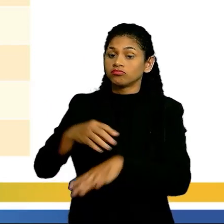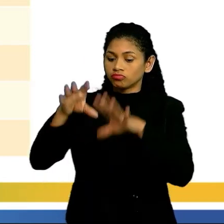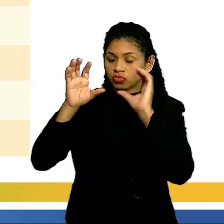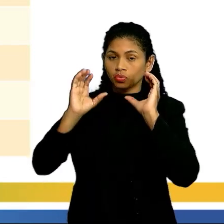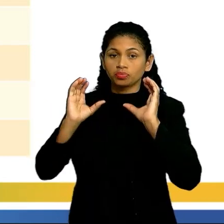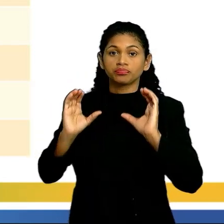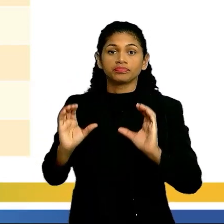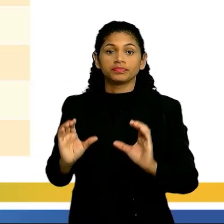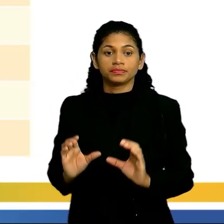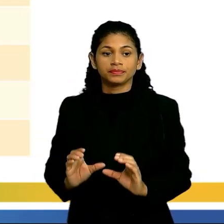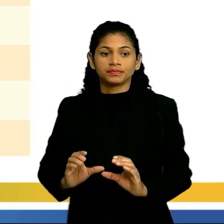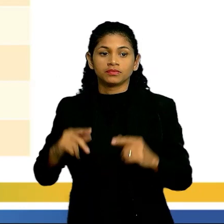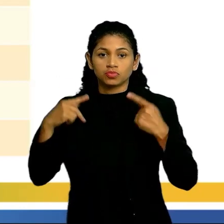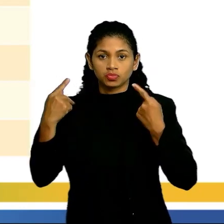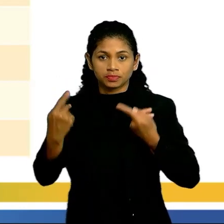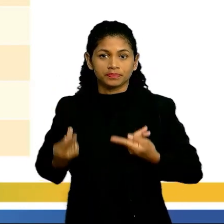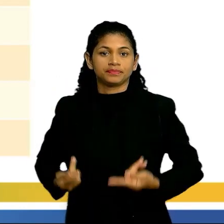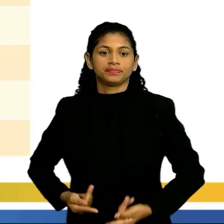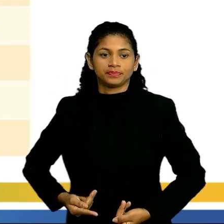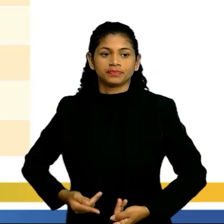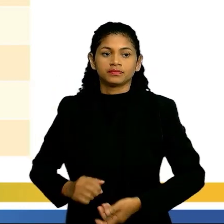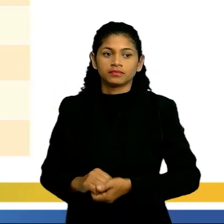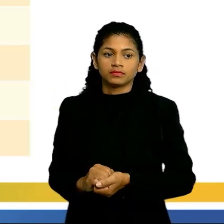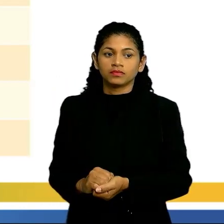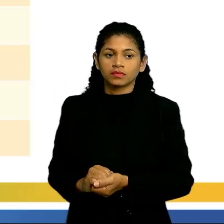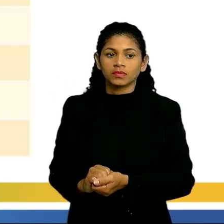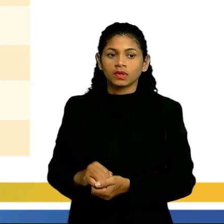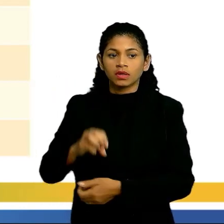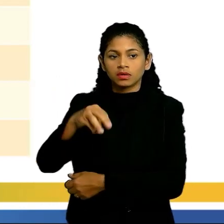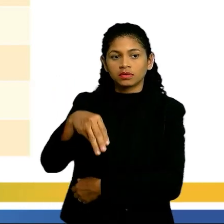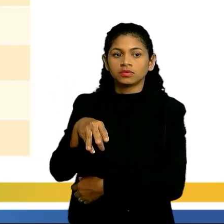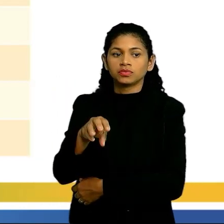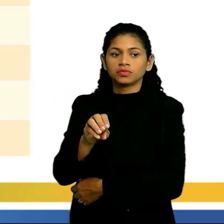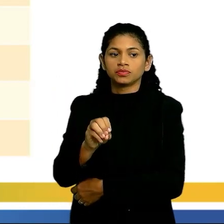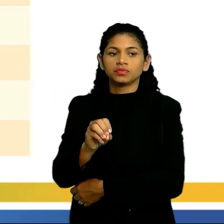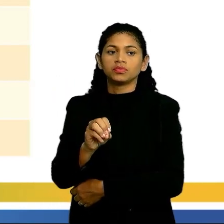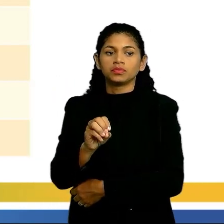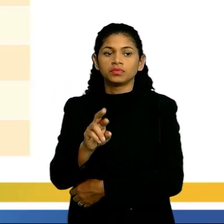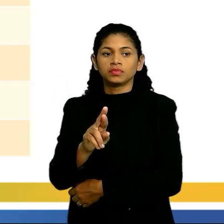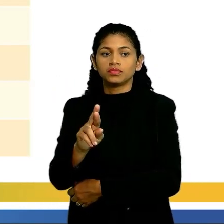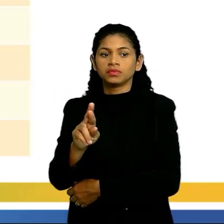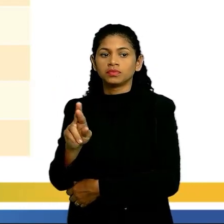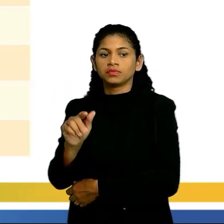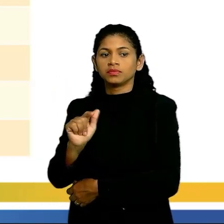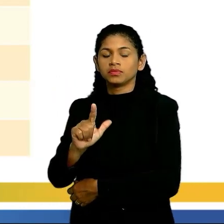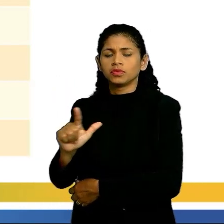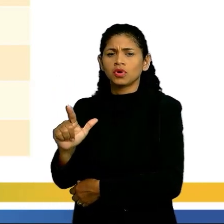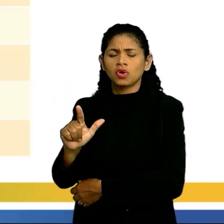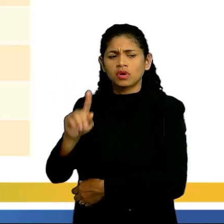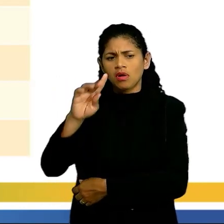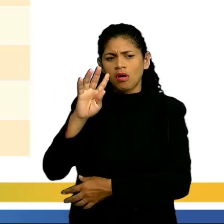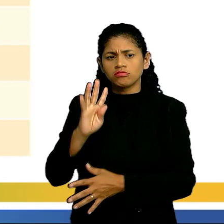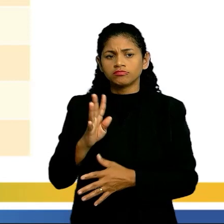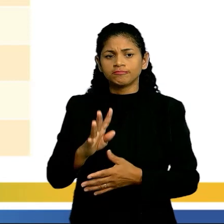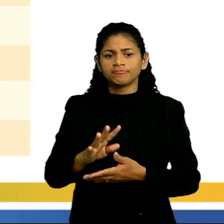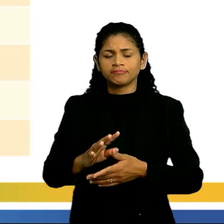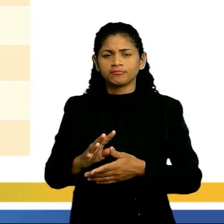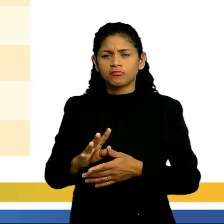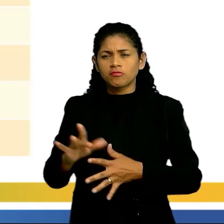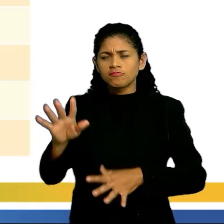os elementos apolíneos e condenou os elementos dionisíacos como vícios, como